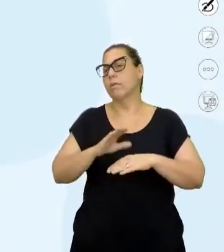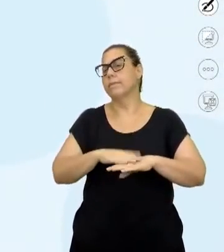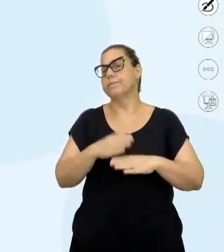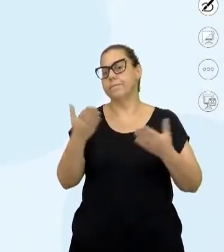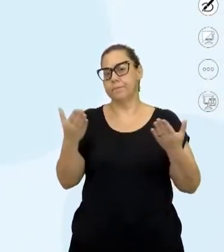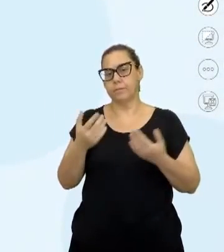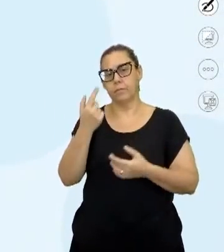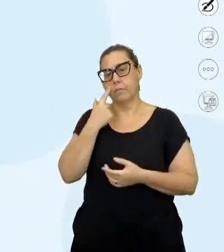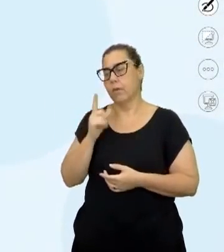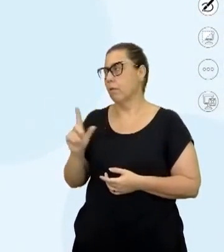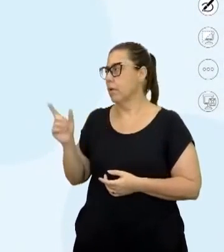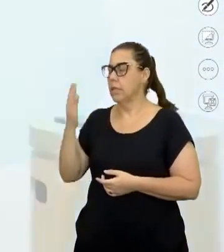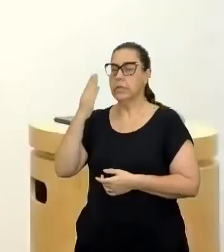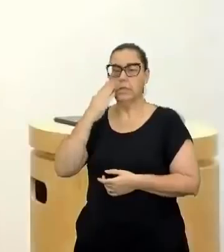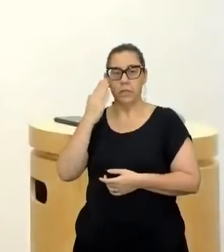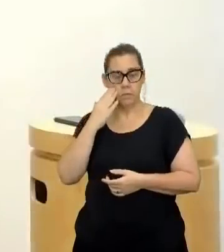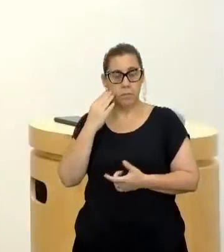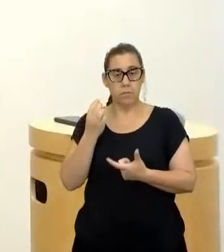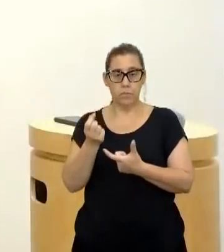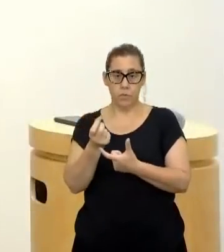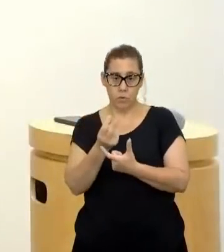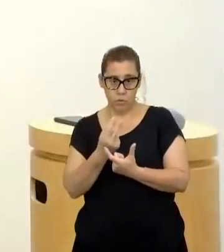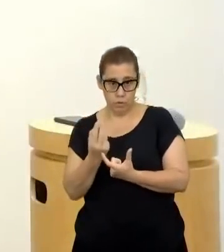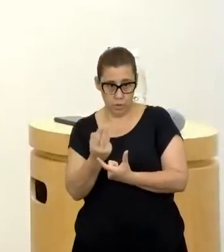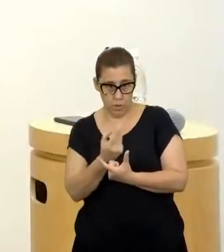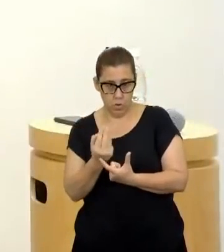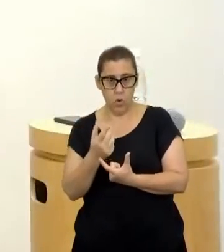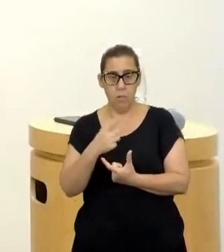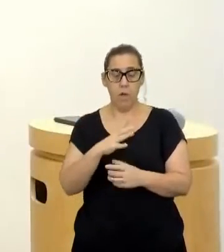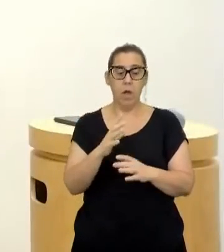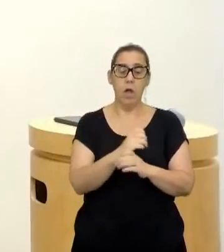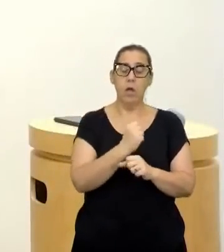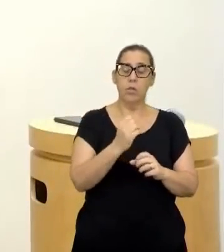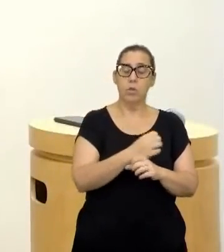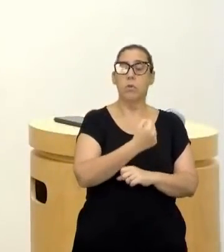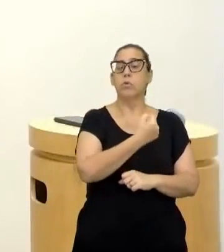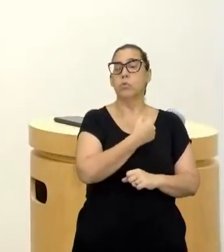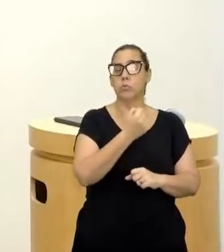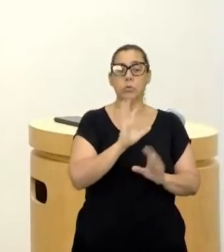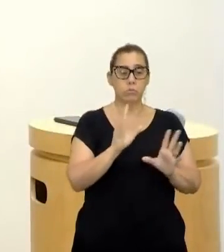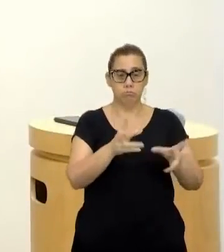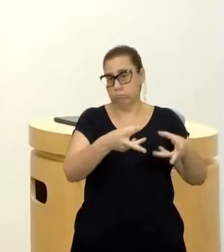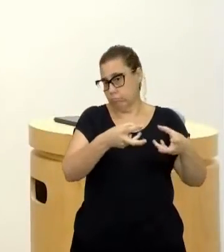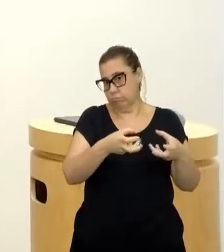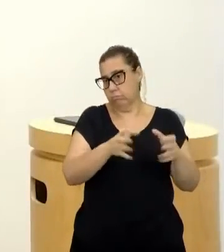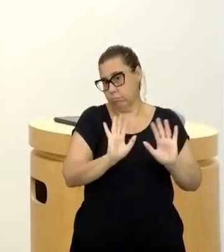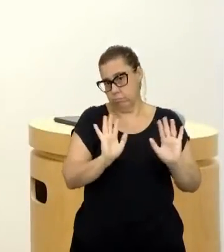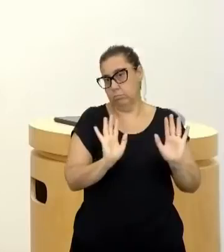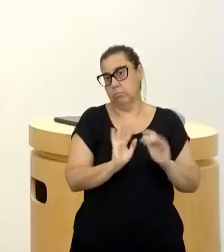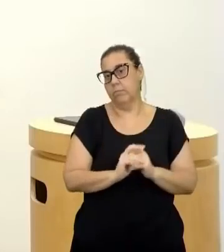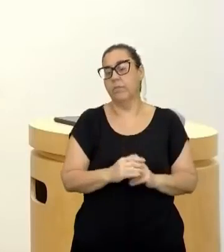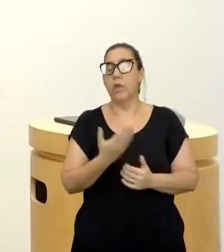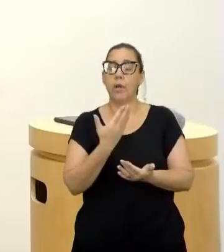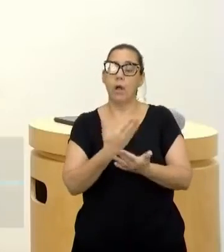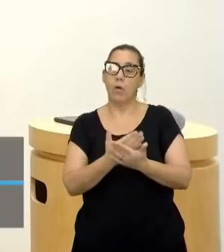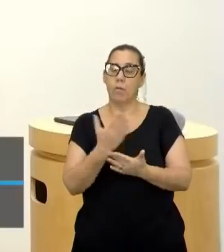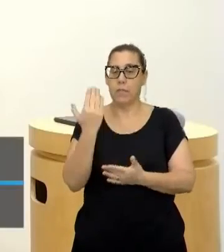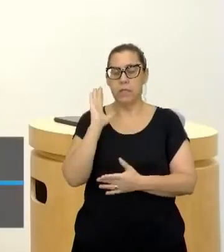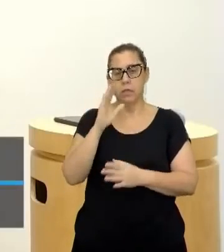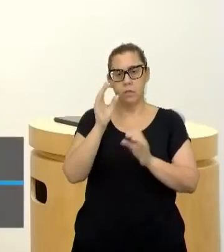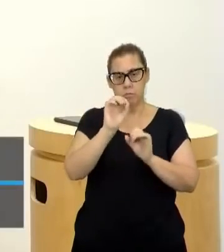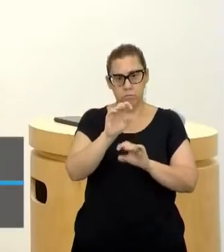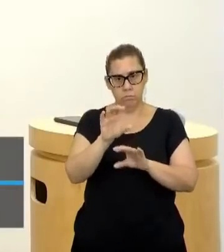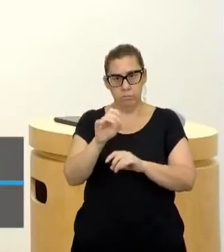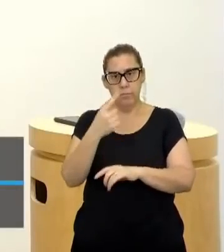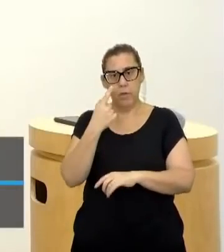hoje? Então, a gente sabe que o trinômio é o resultado de um produto notável. Tá certo? Que a gente viu na aula passada.